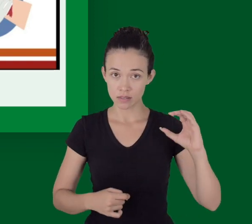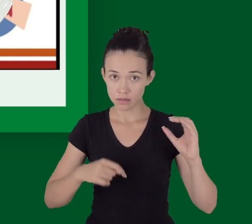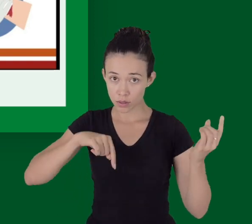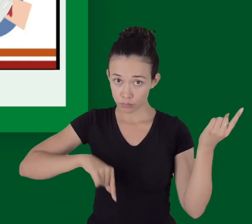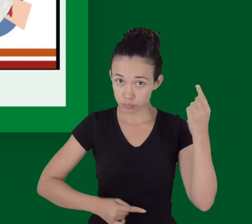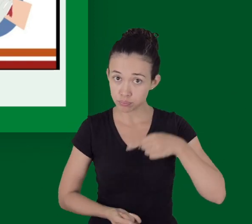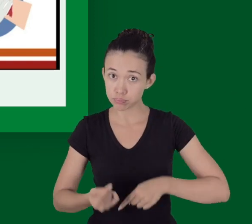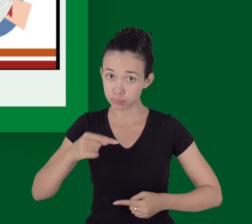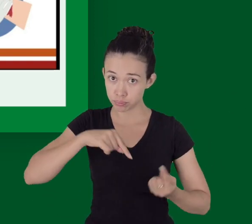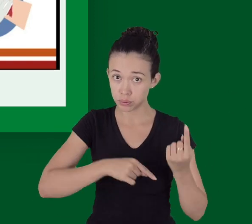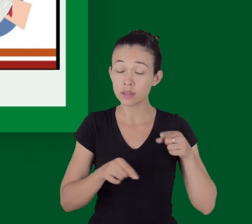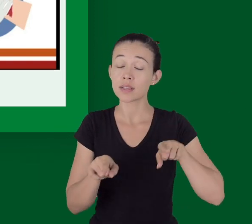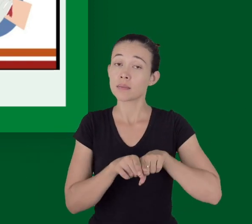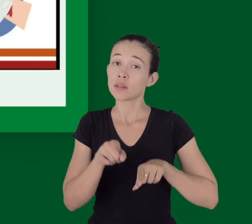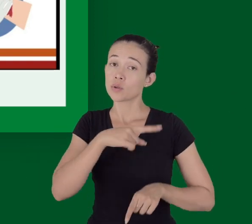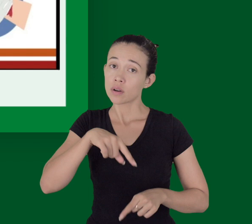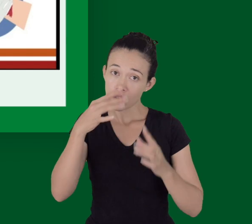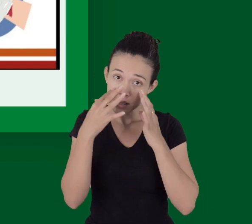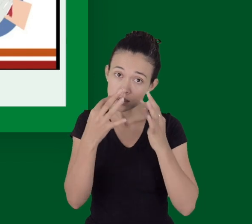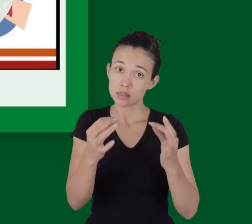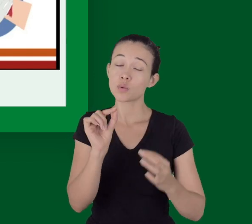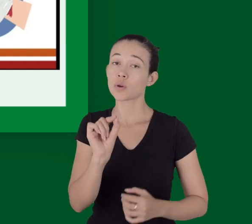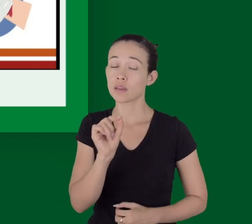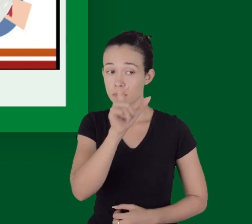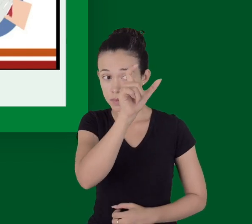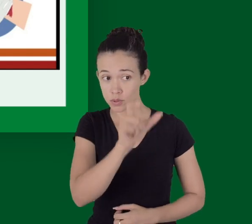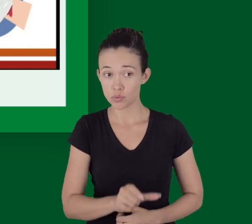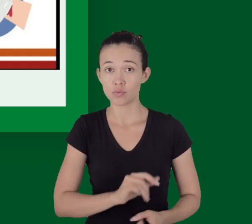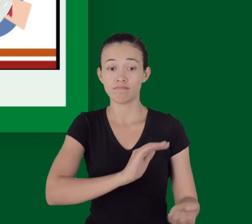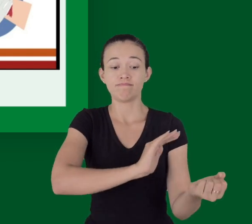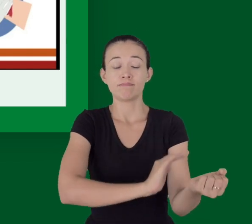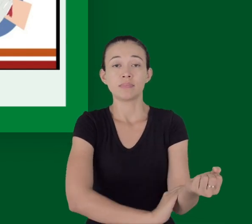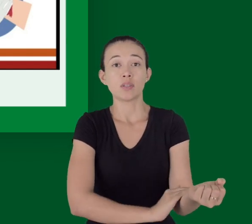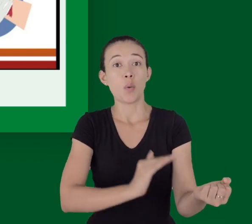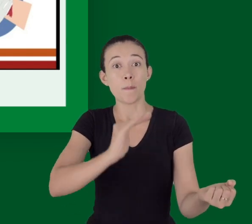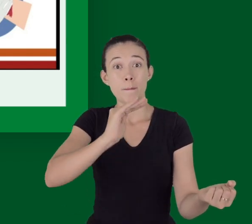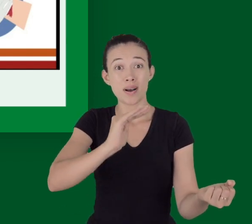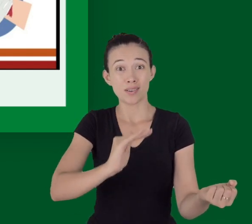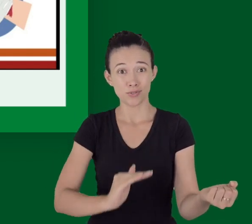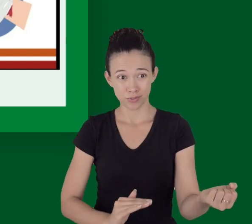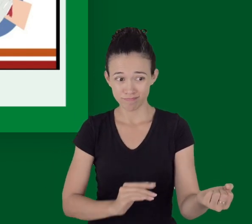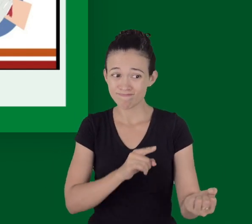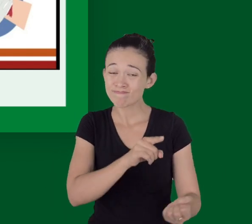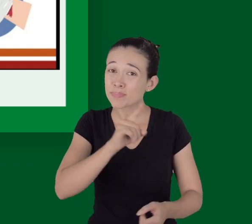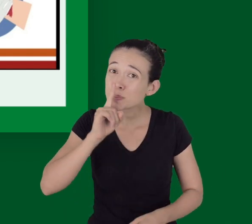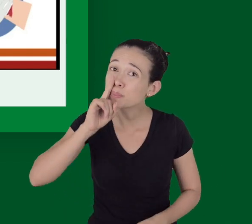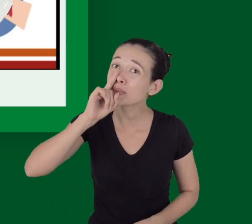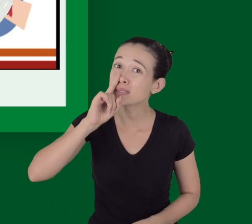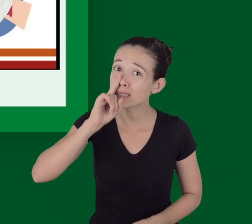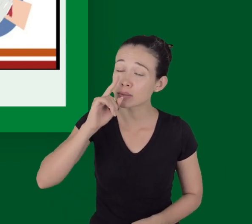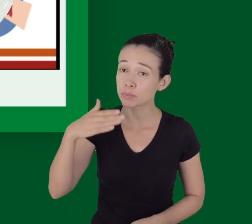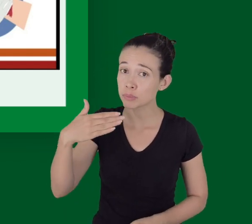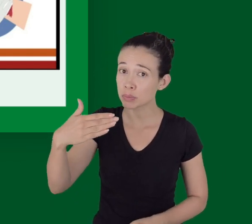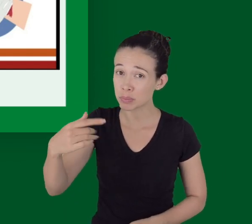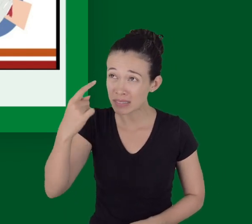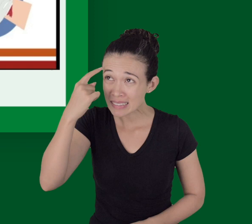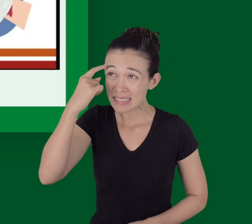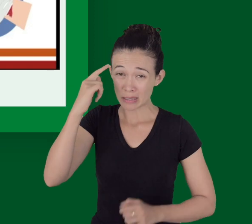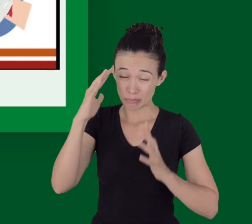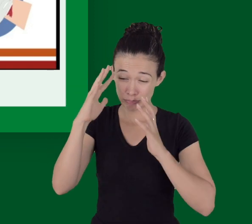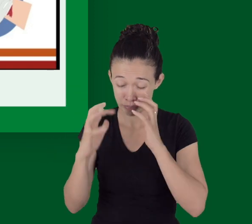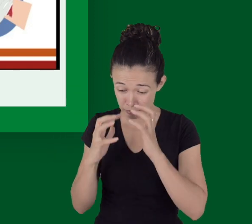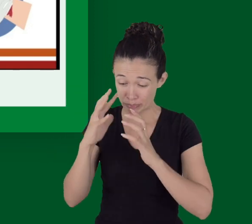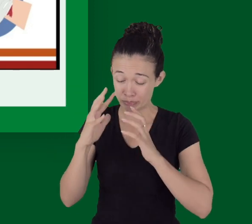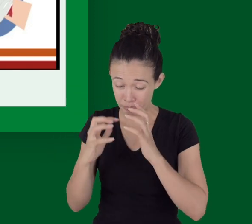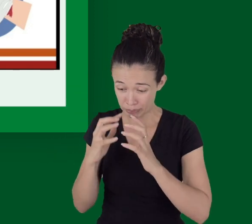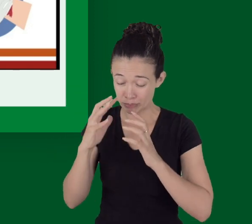altamente comprometedor para esse prognóstico neurológico. Né? E a reanimação volêmica, repor